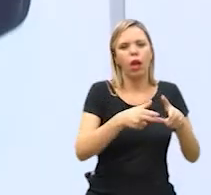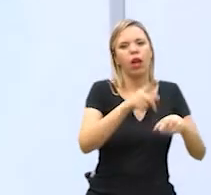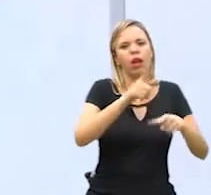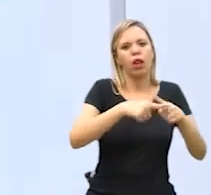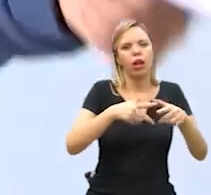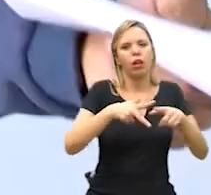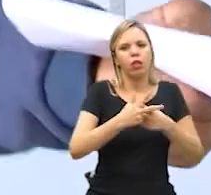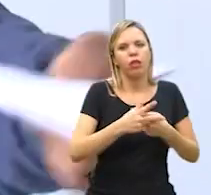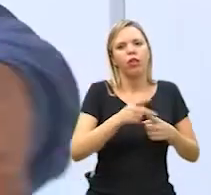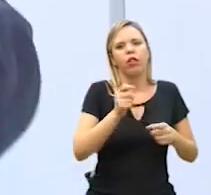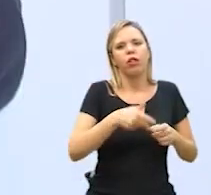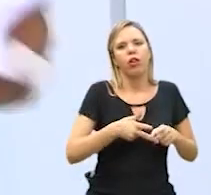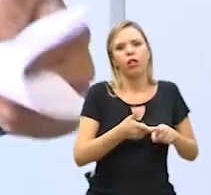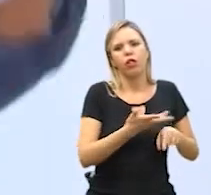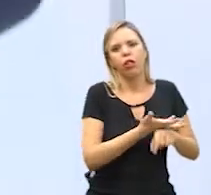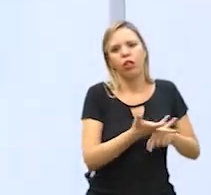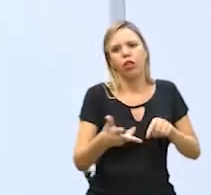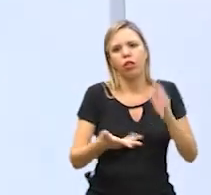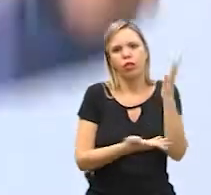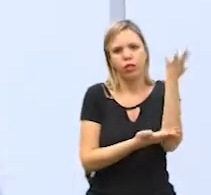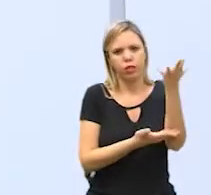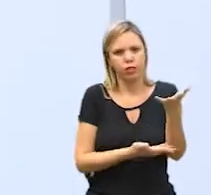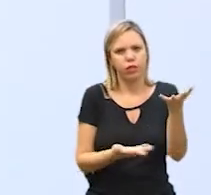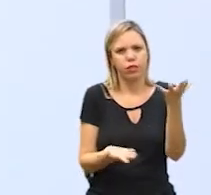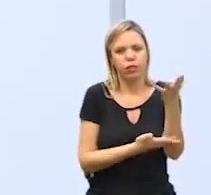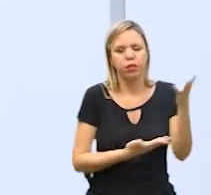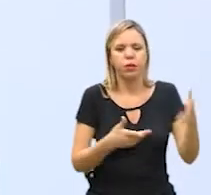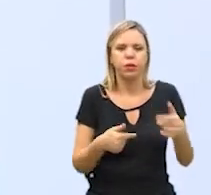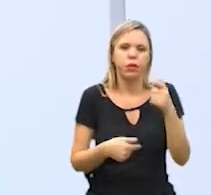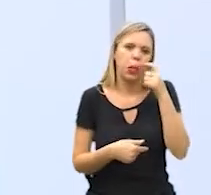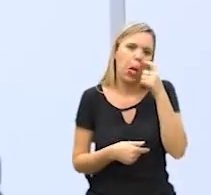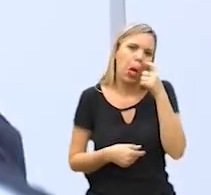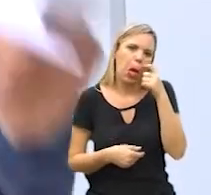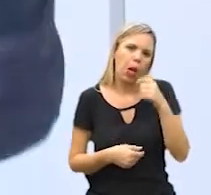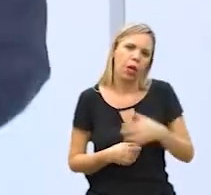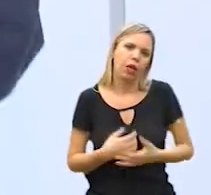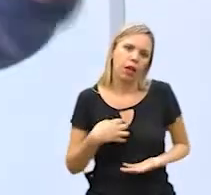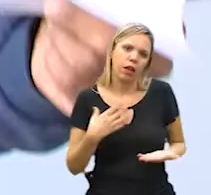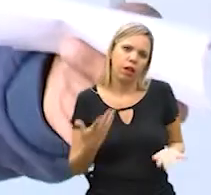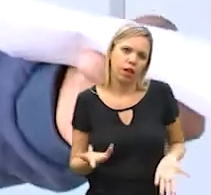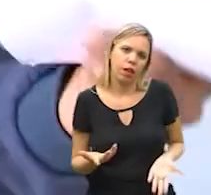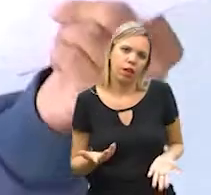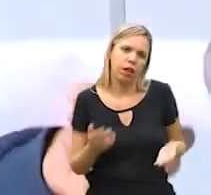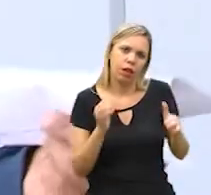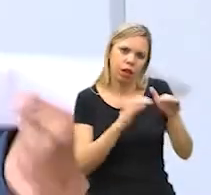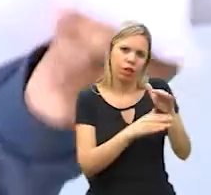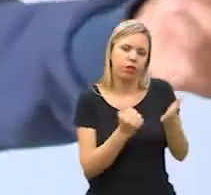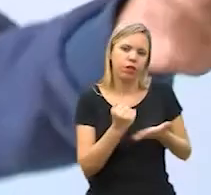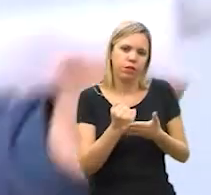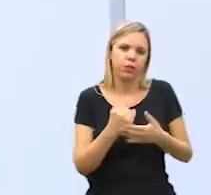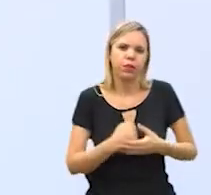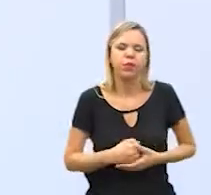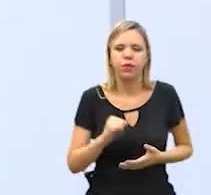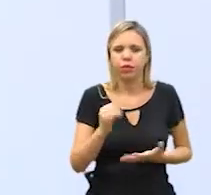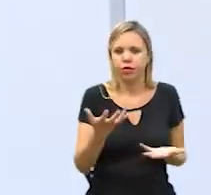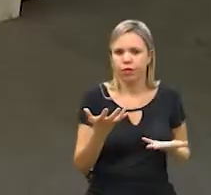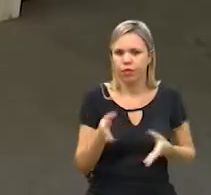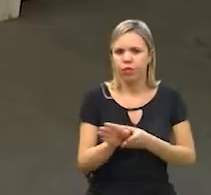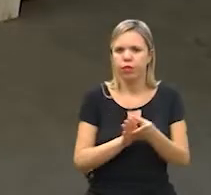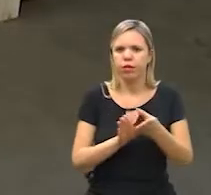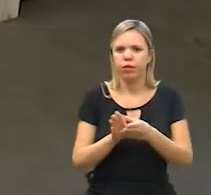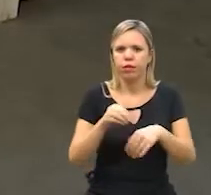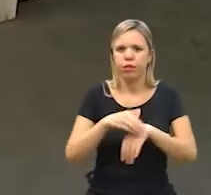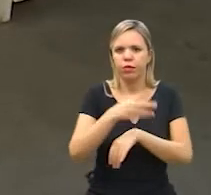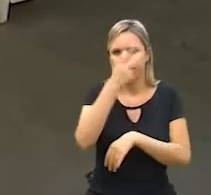tesoura. É ferramenta de corte, que eu mexo com grama, cortar uma árvore. E de uma certa forma, esse armário vai me ajudar demais.